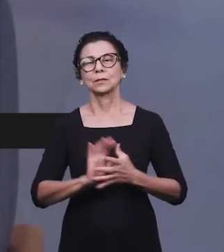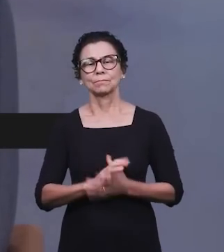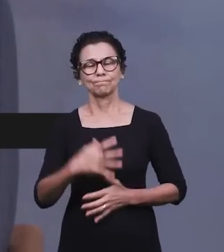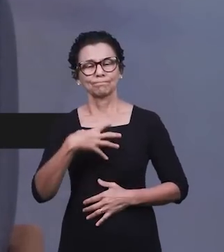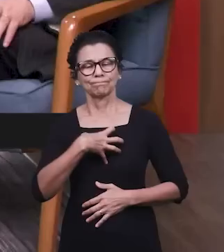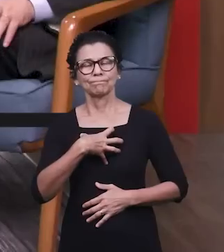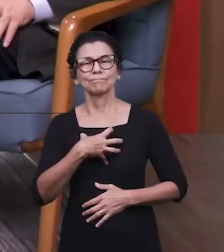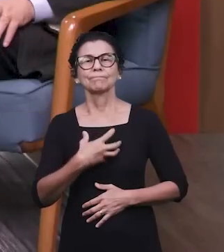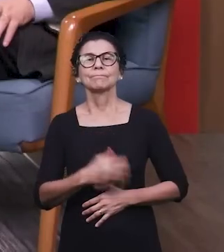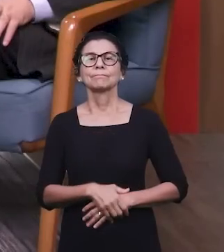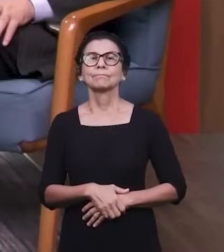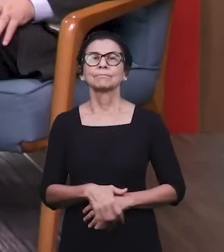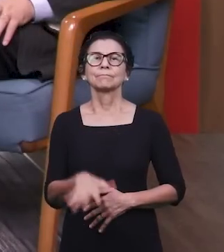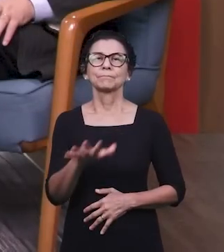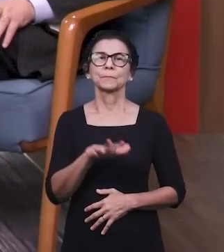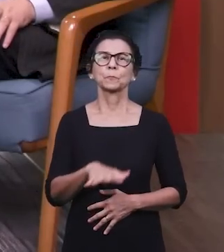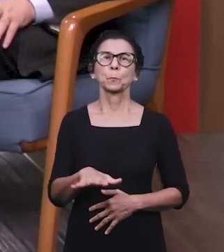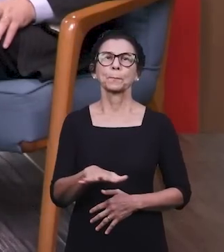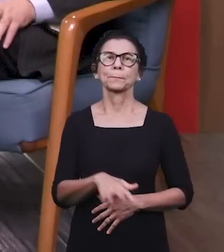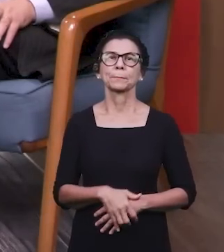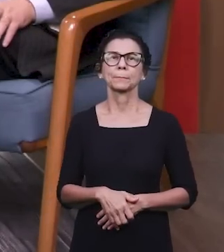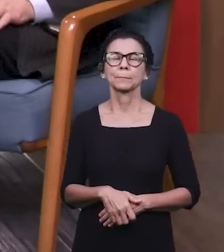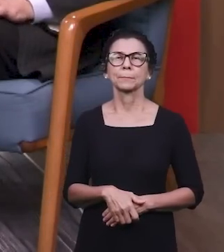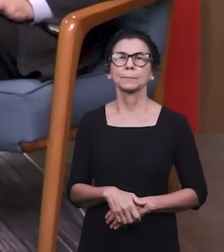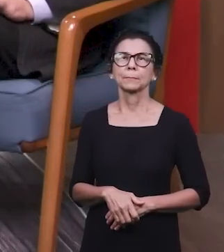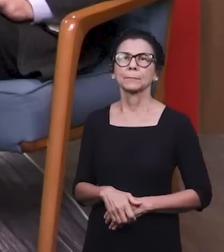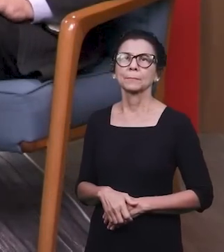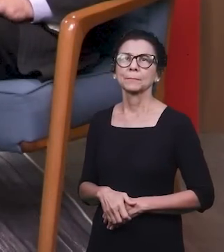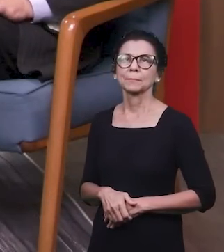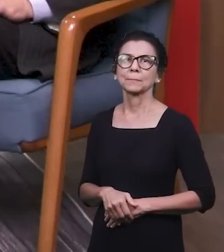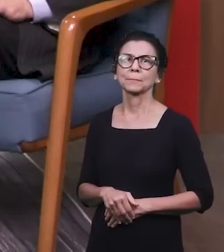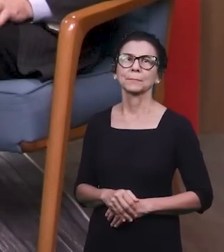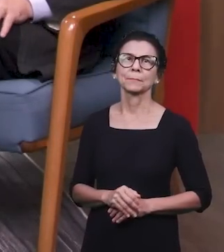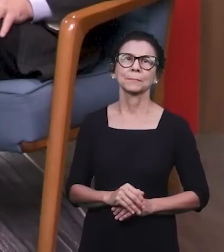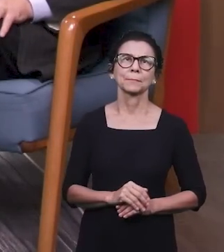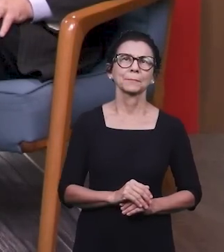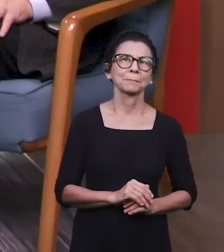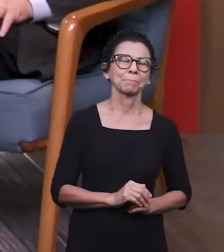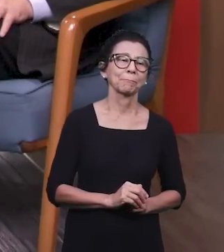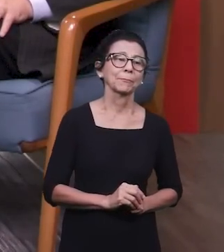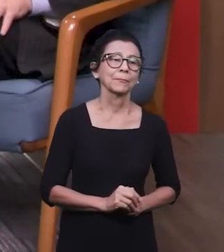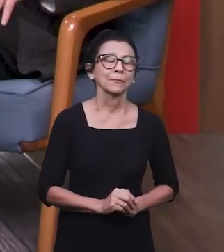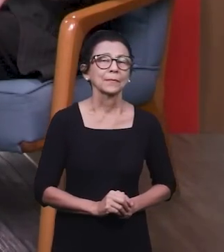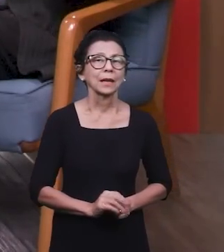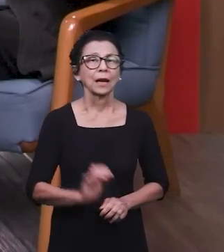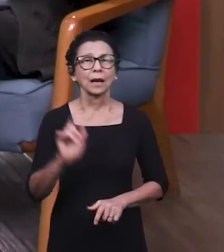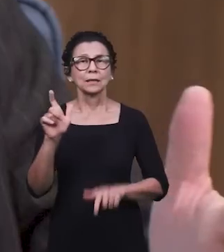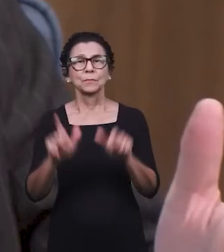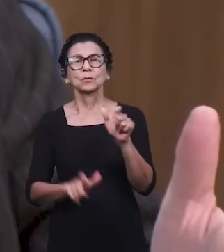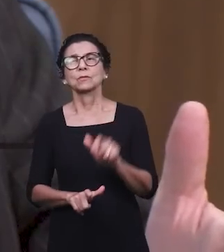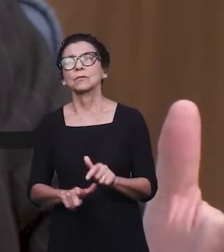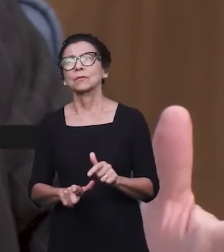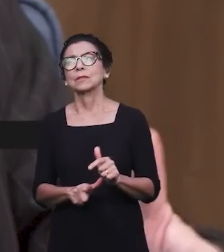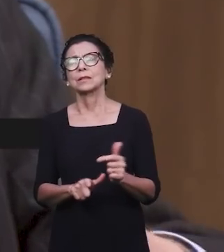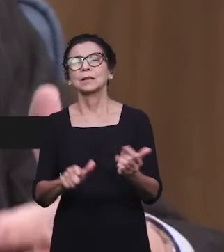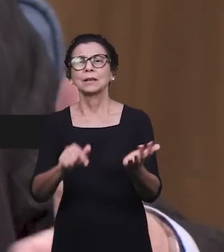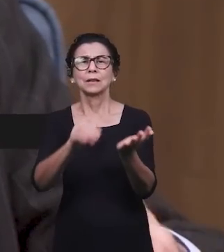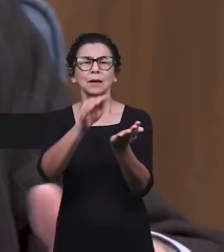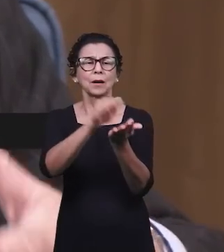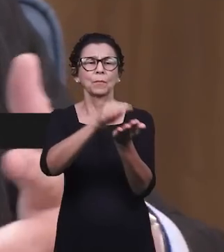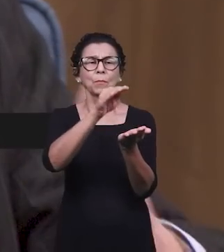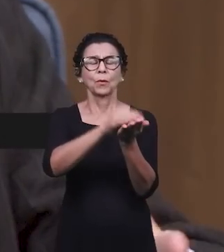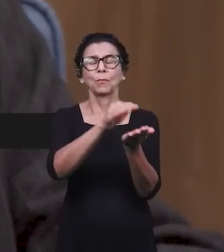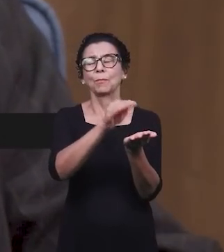geral. Bem, muitas pessoas dizem que não conseguem poupar, né? É uma necessidade que nós temos de